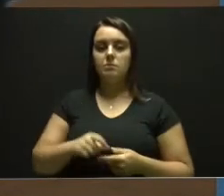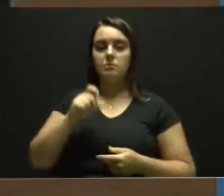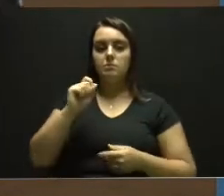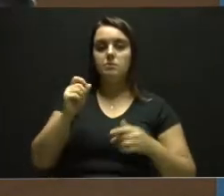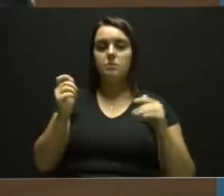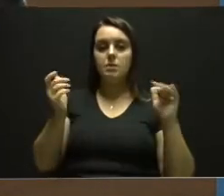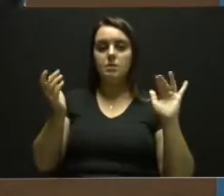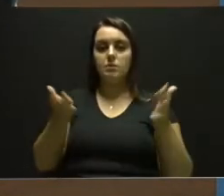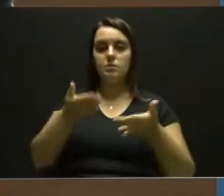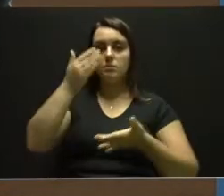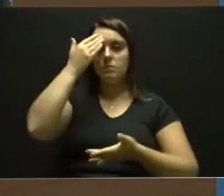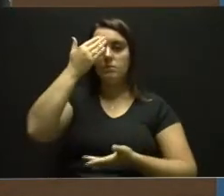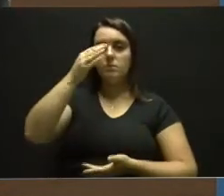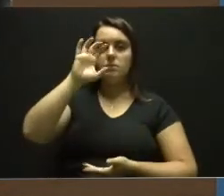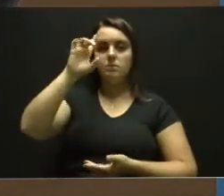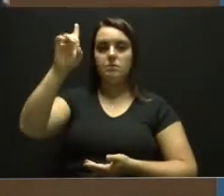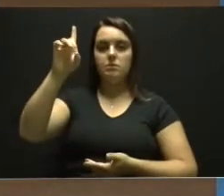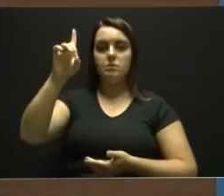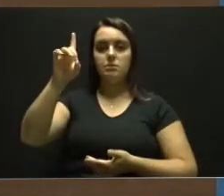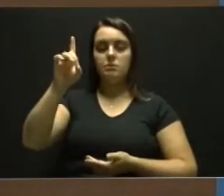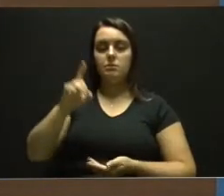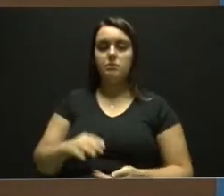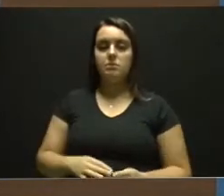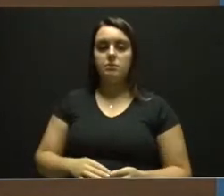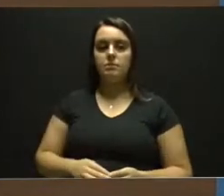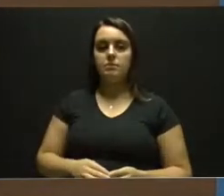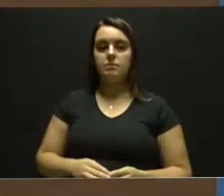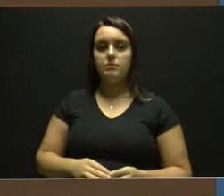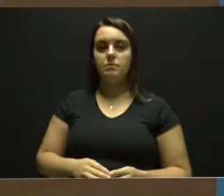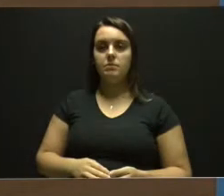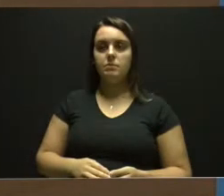graças à sua casa o